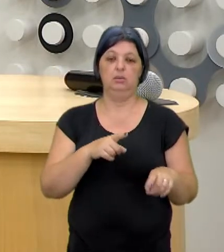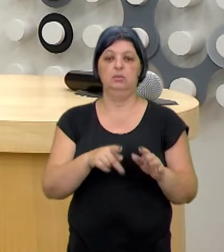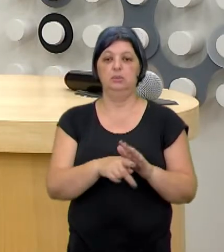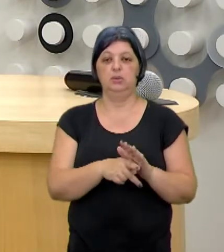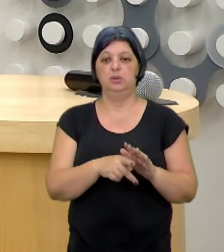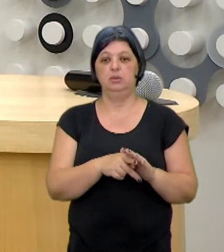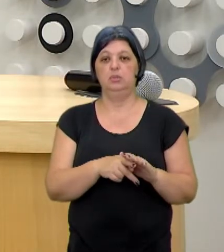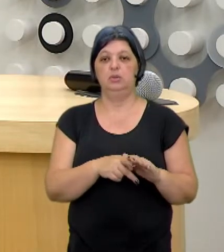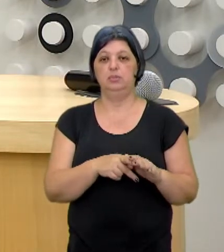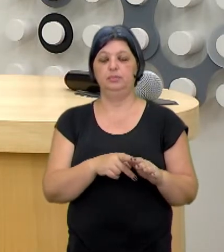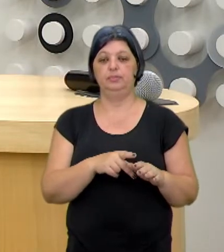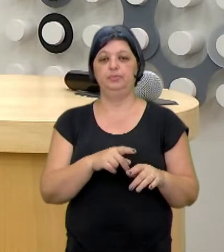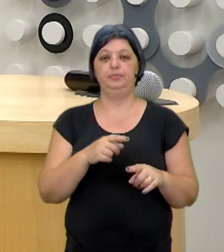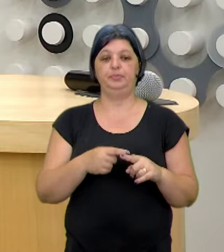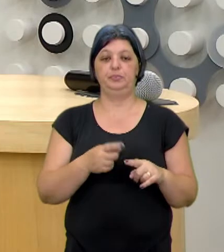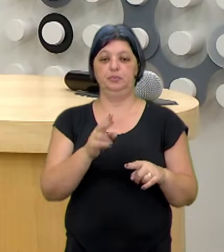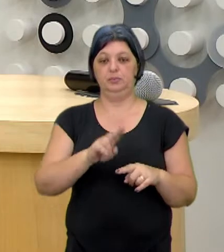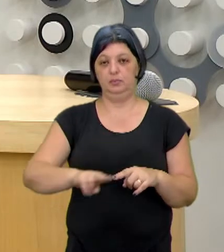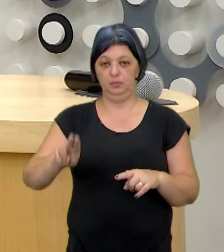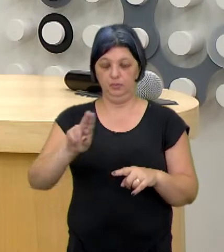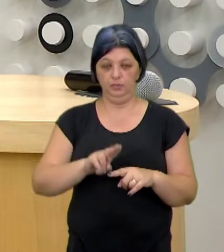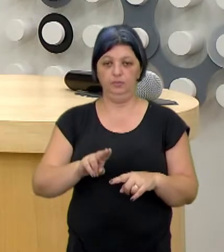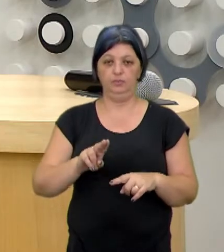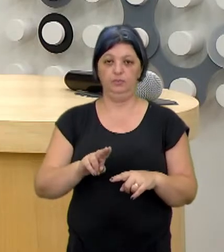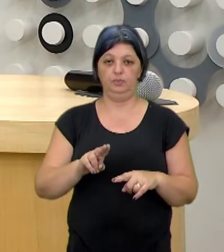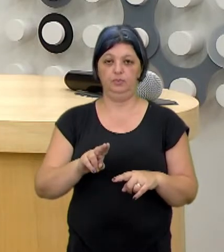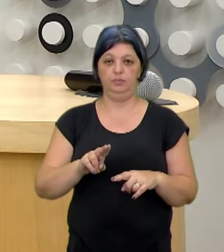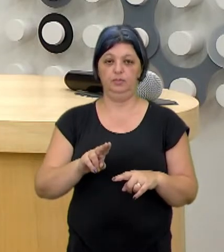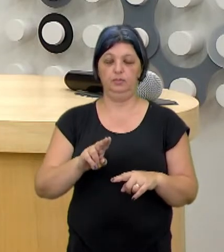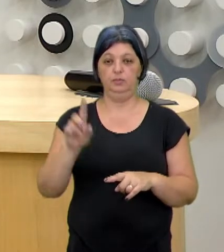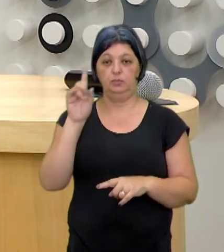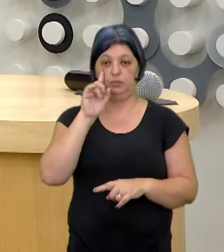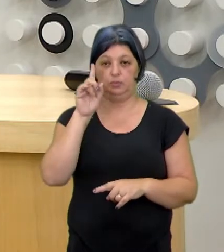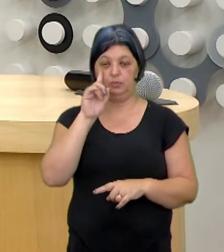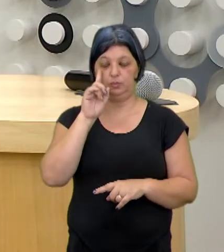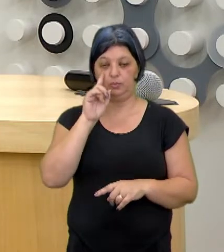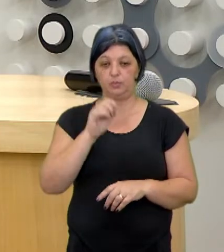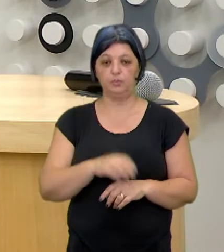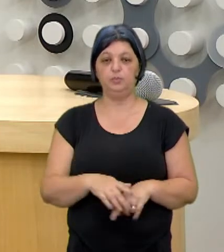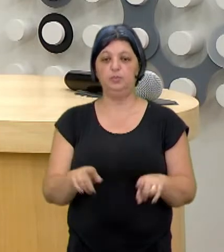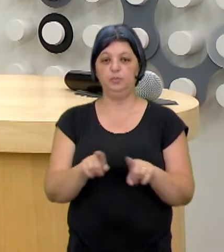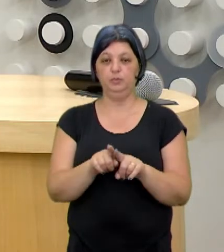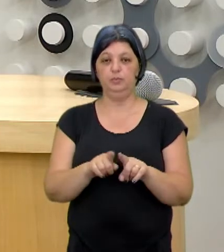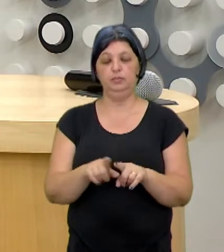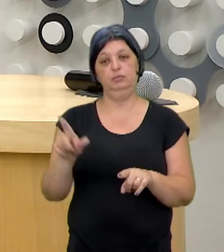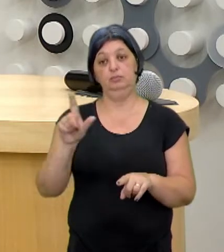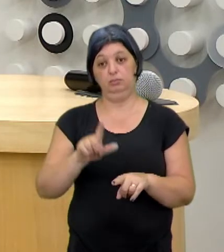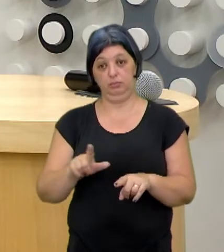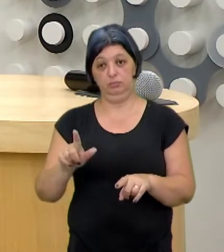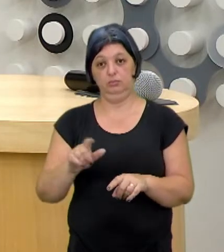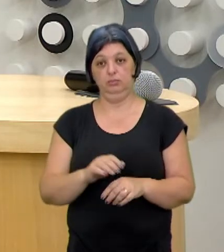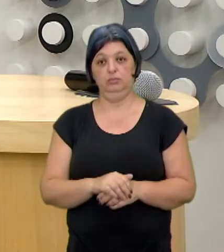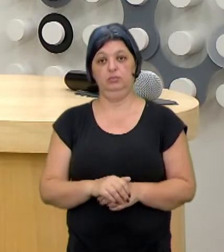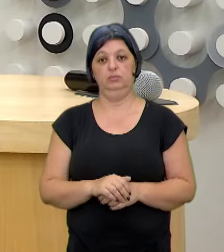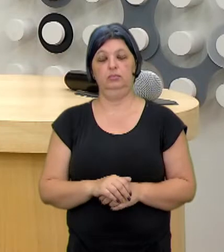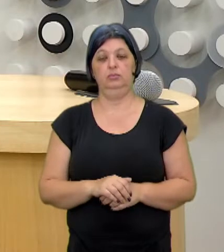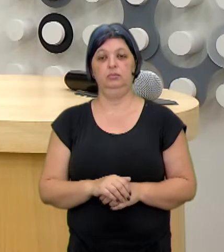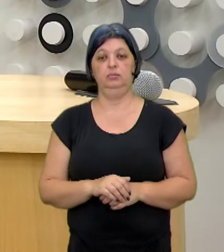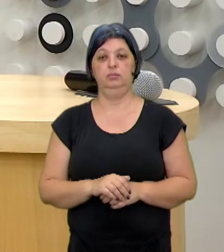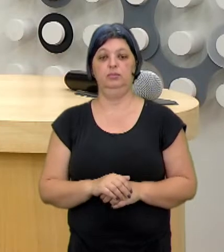meio ambiente, da qual nós utilizamos no nosso dia a dia. E é lógico, né, que com isso, né, e